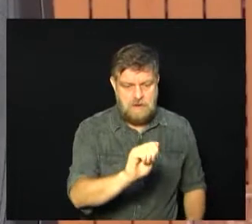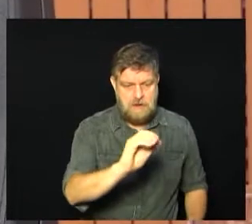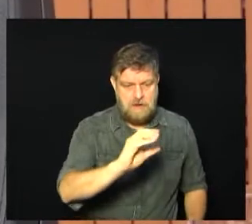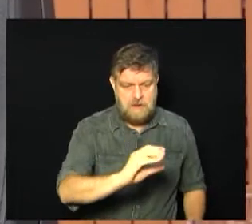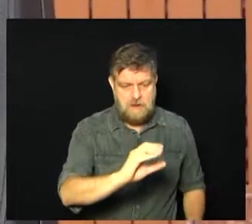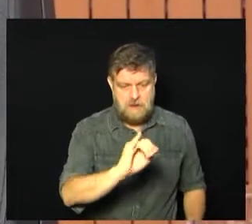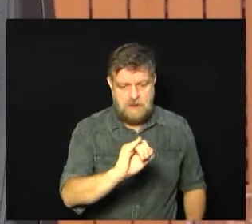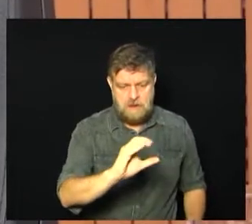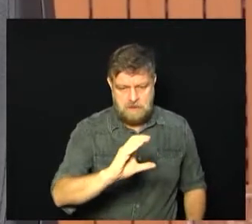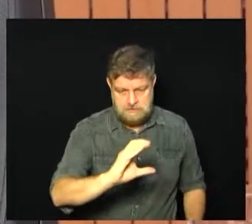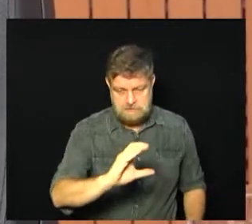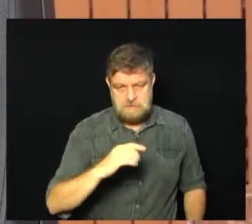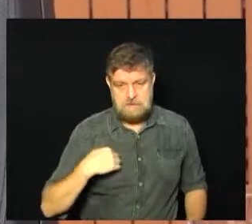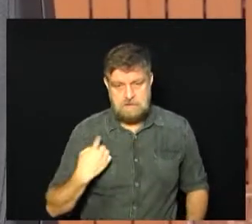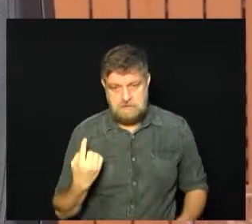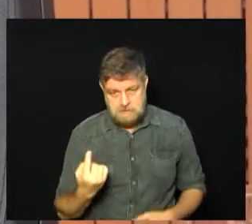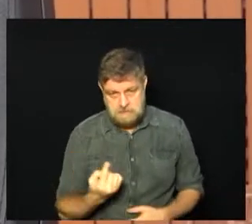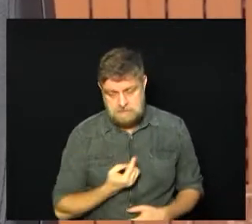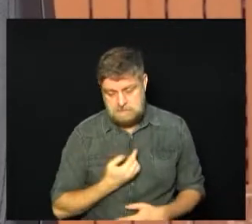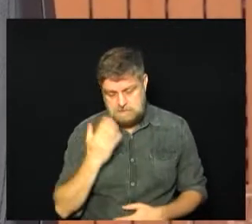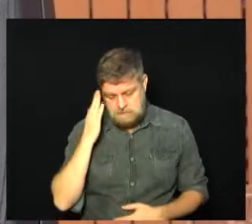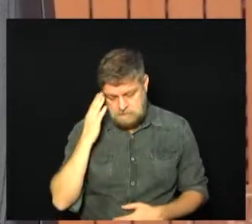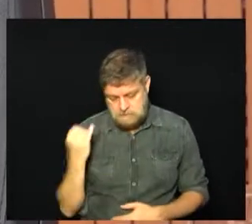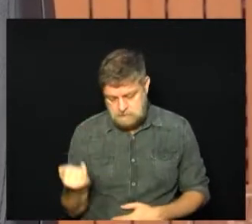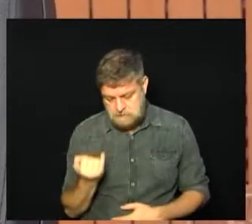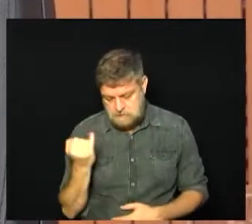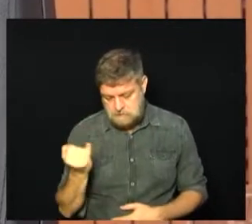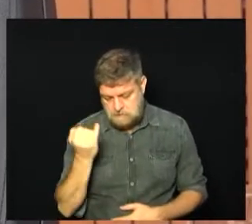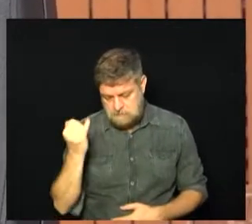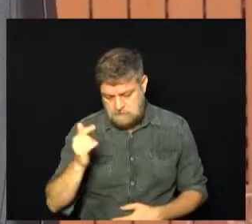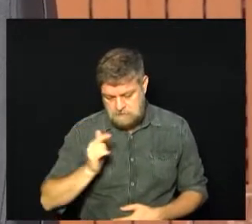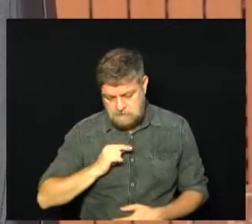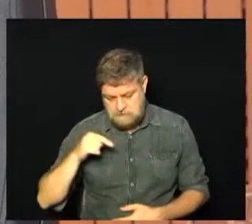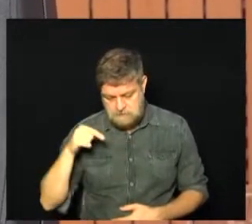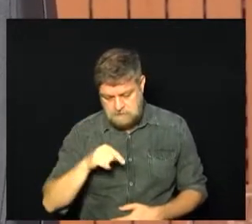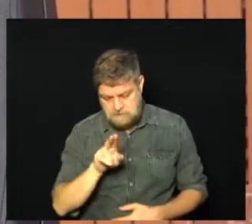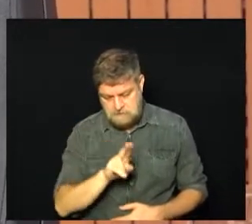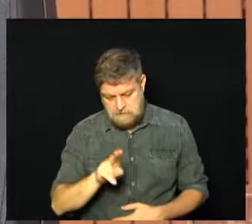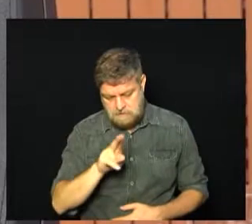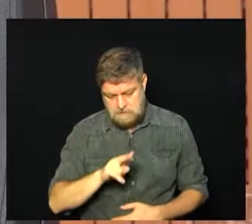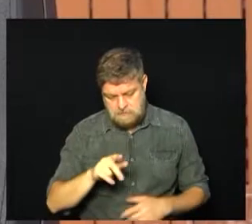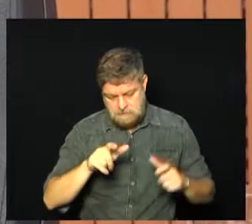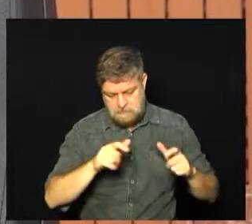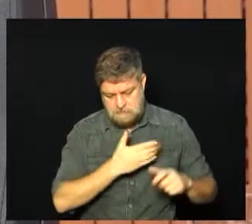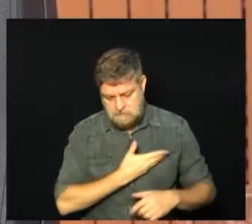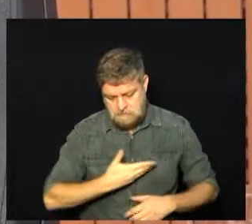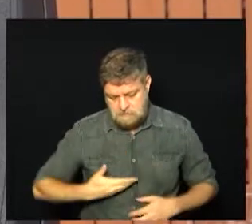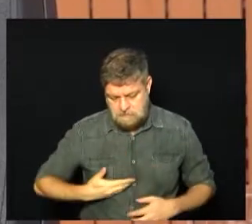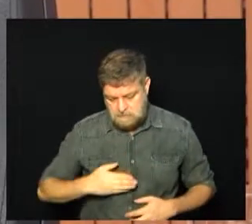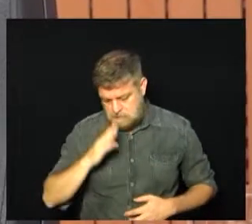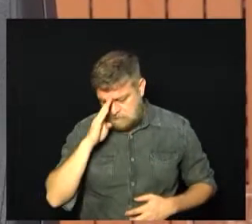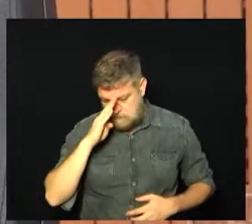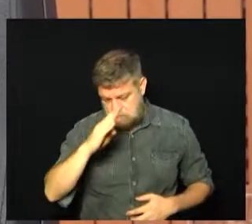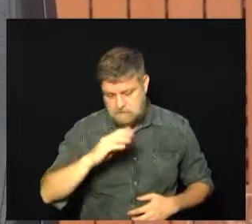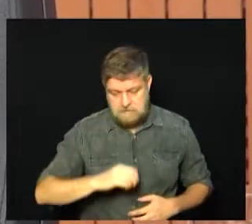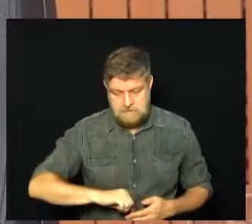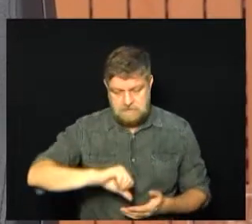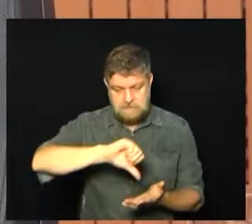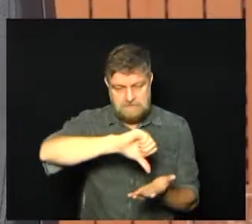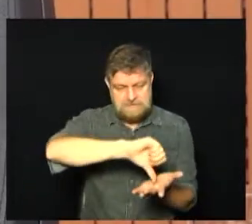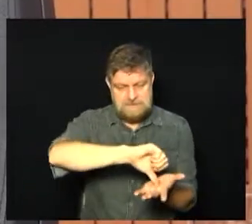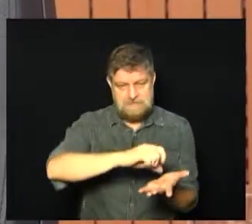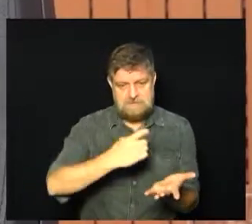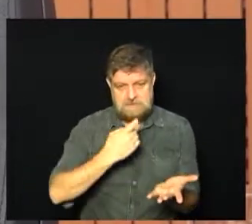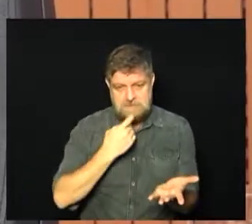classe, é importante a gente ter esse instrumento de parklet justamente dentro de uma requalificação da área central. Então, tudo é um